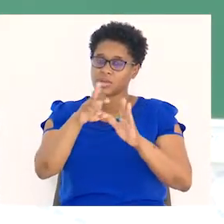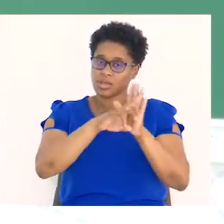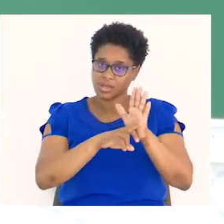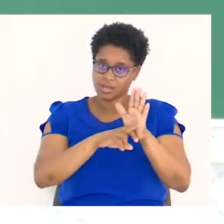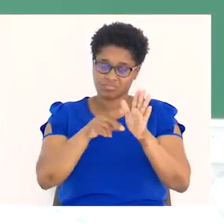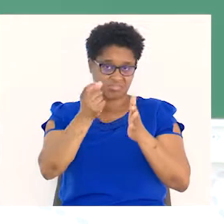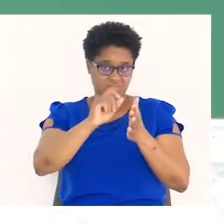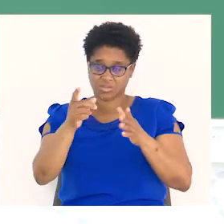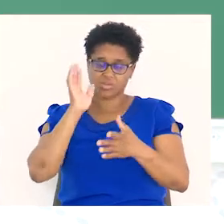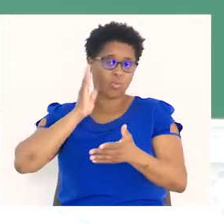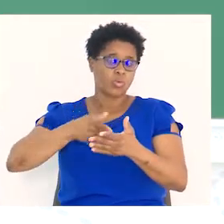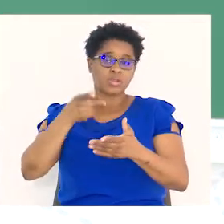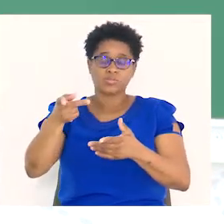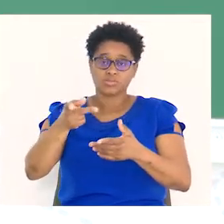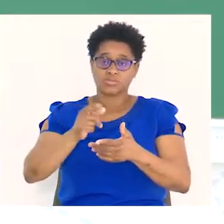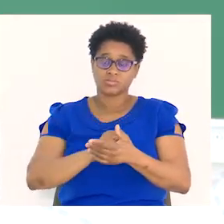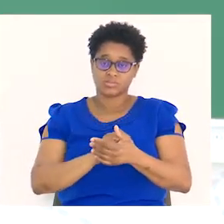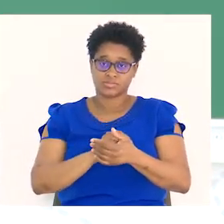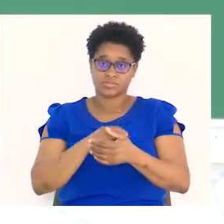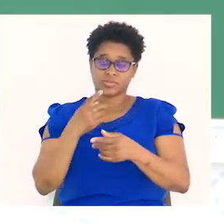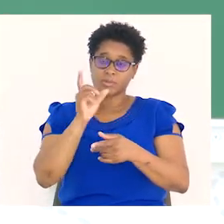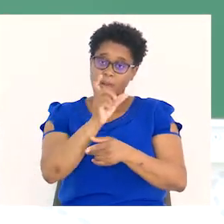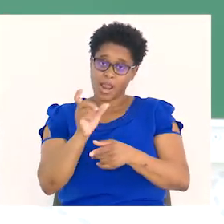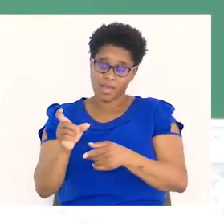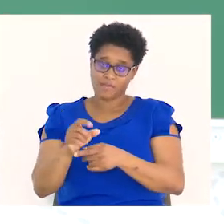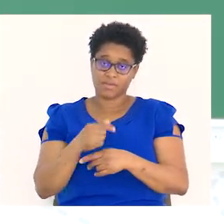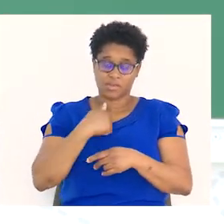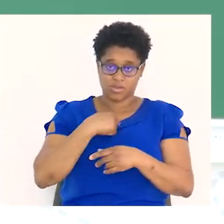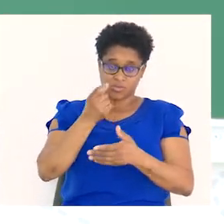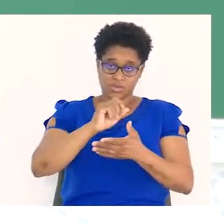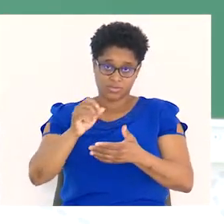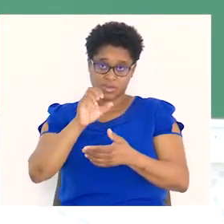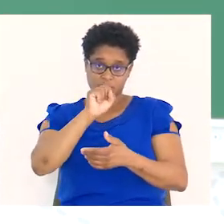no último elemento. Então eu vou para guarda.